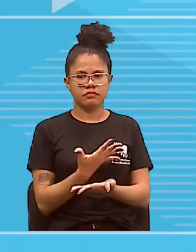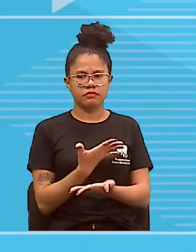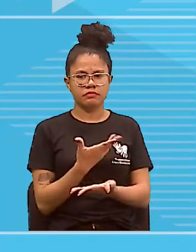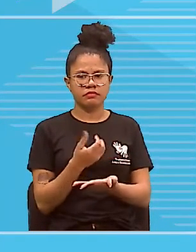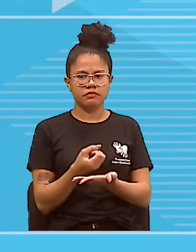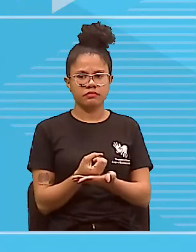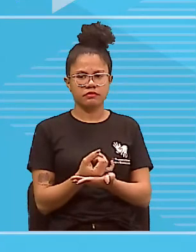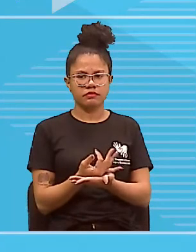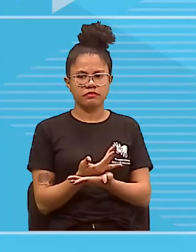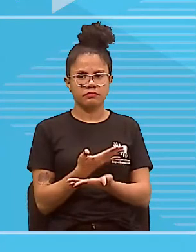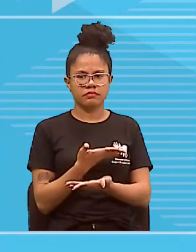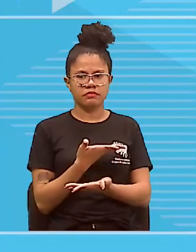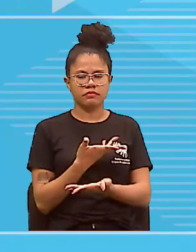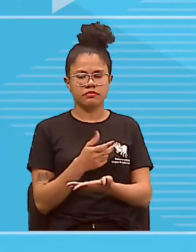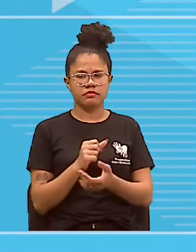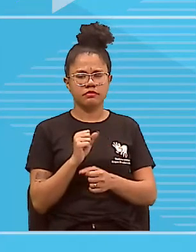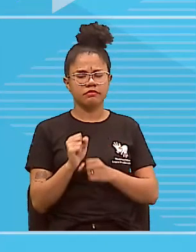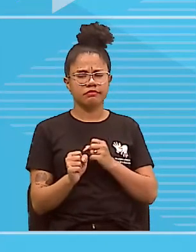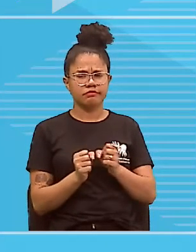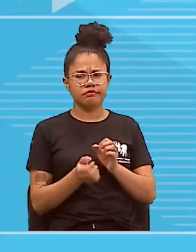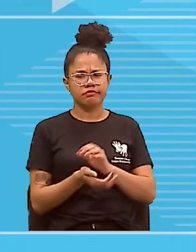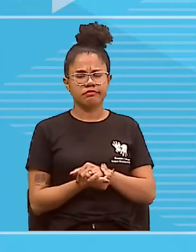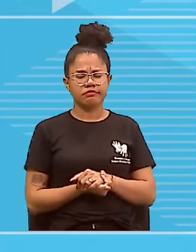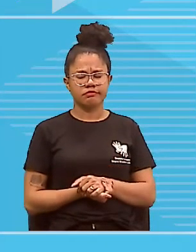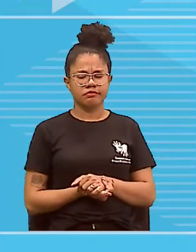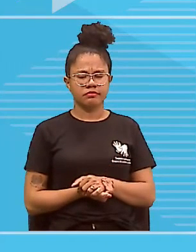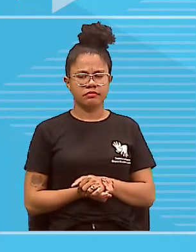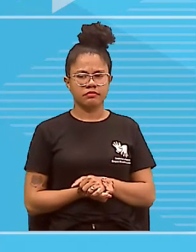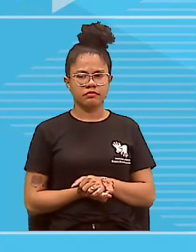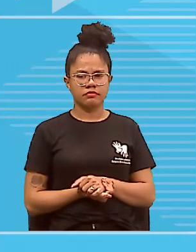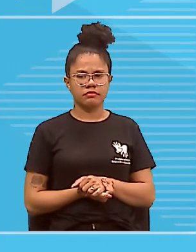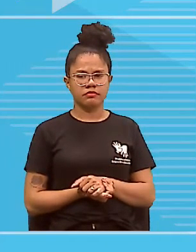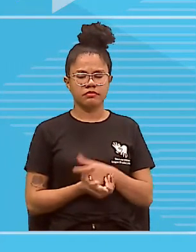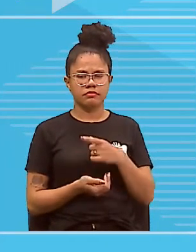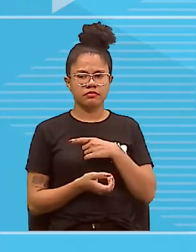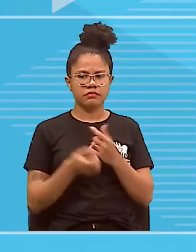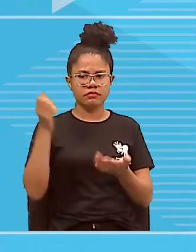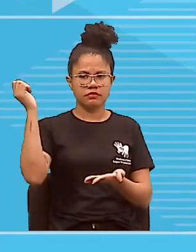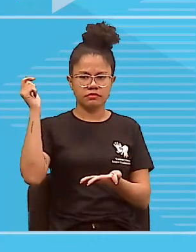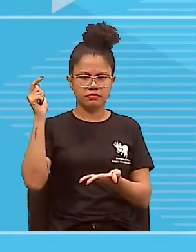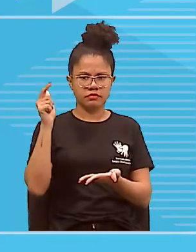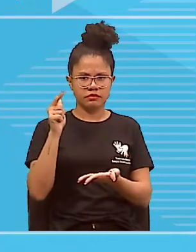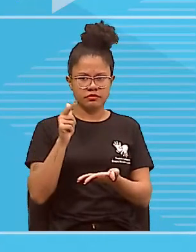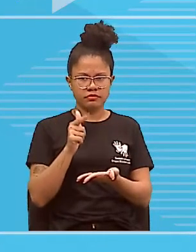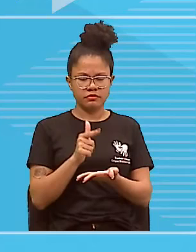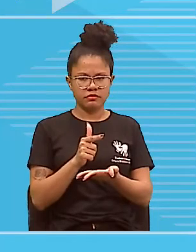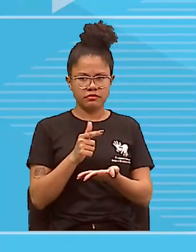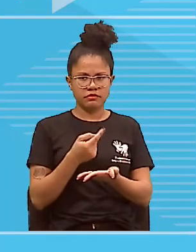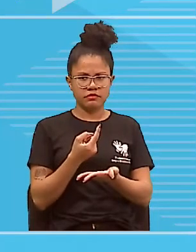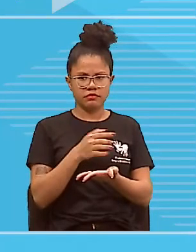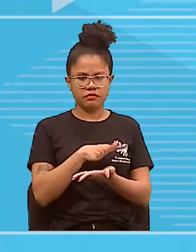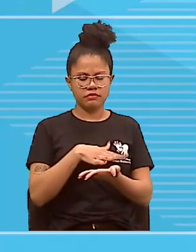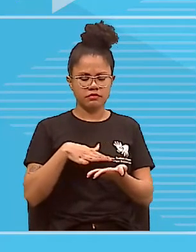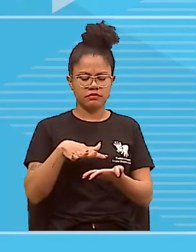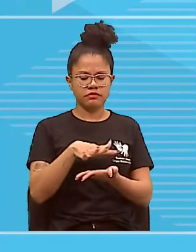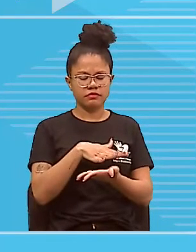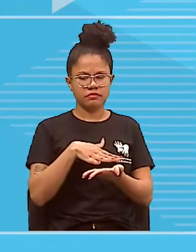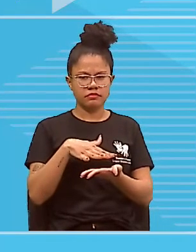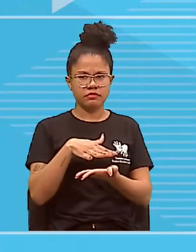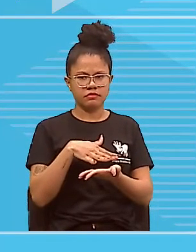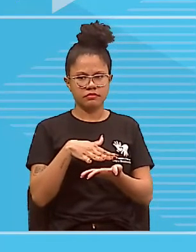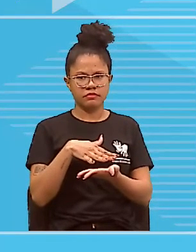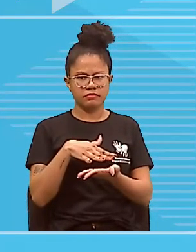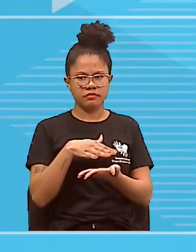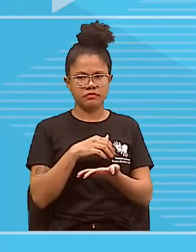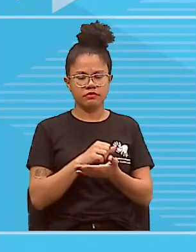o que que é isso professor é um fenômeno de você ter a luz saindo de um ambiente e